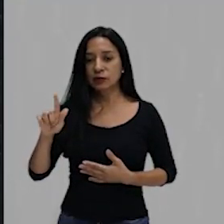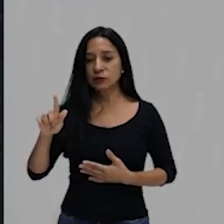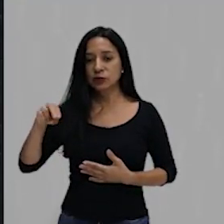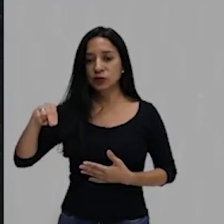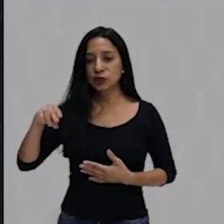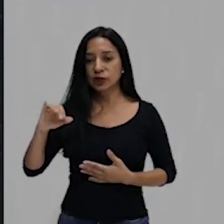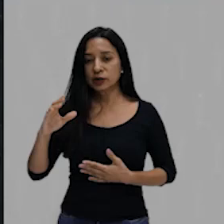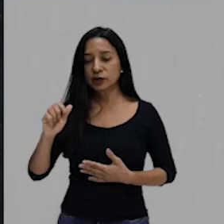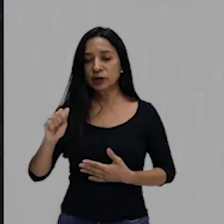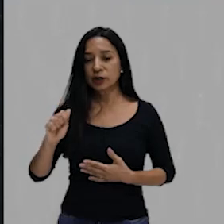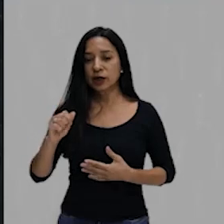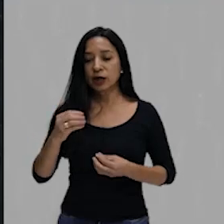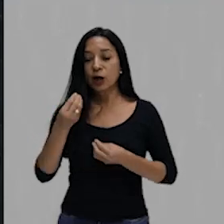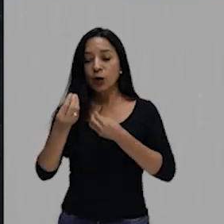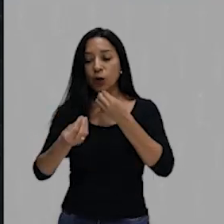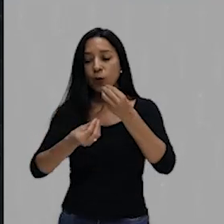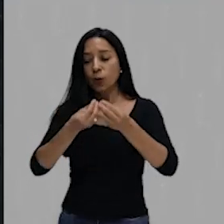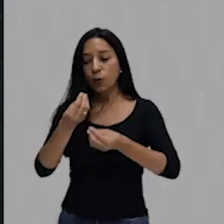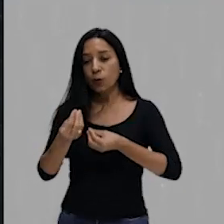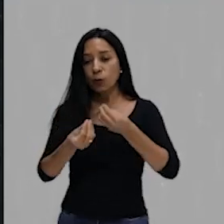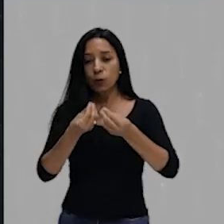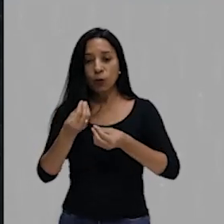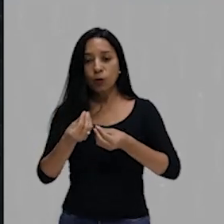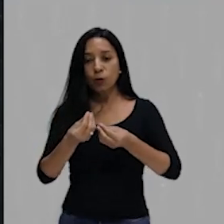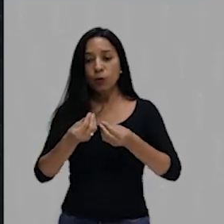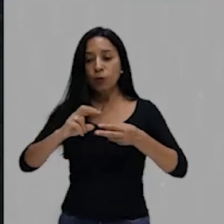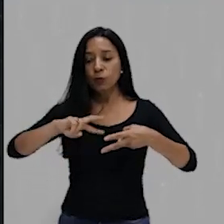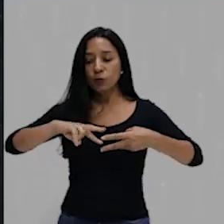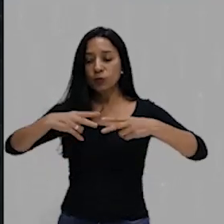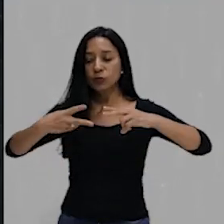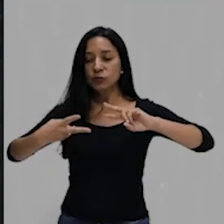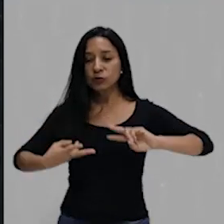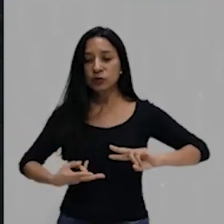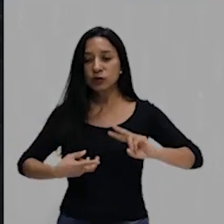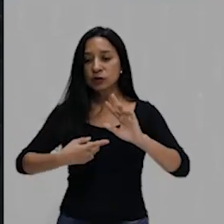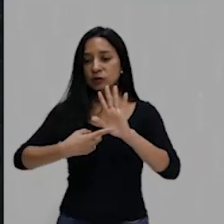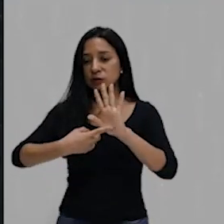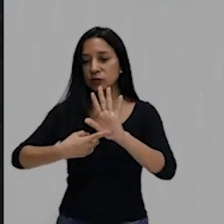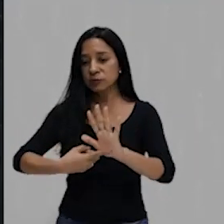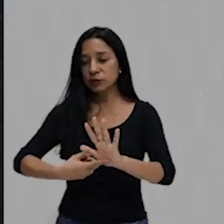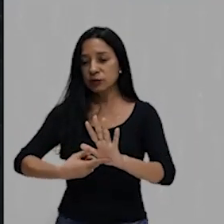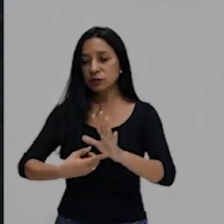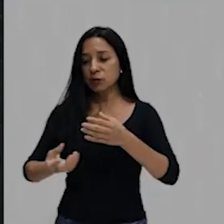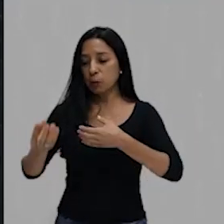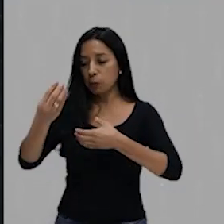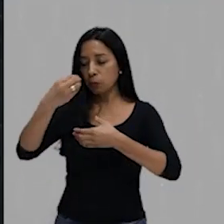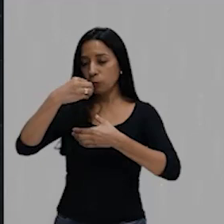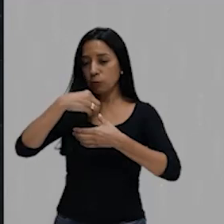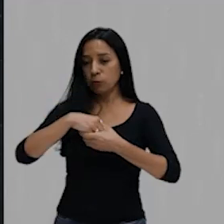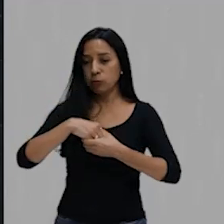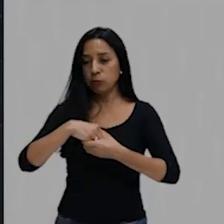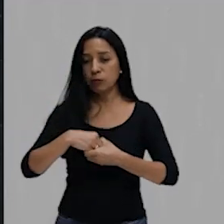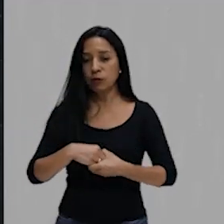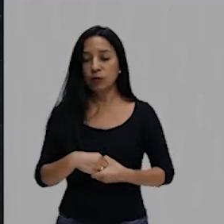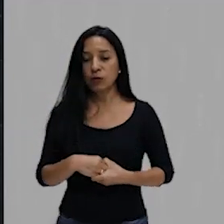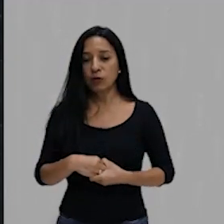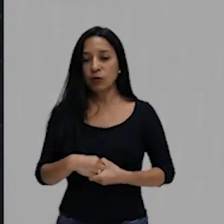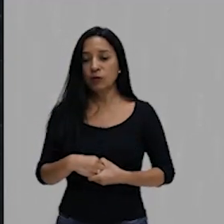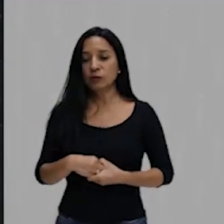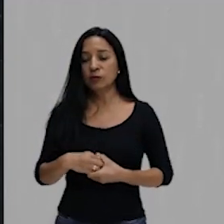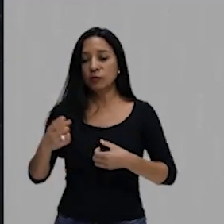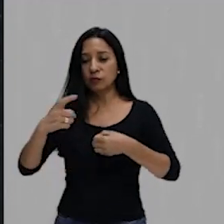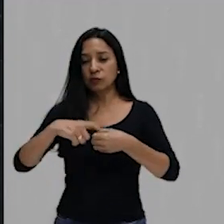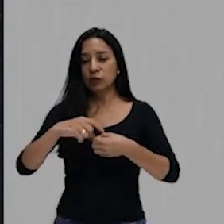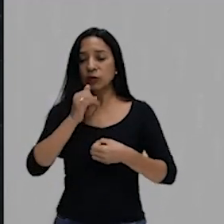de como um gene se expressa nos indivíduos portadores. Bem, vamos voltar para o exemplo do feijão